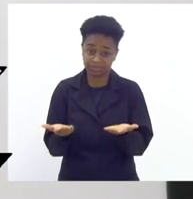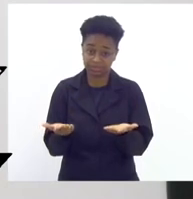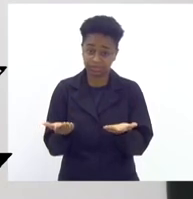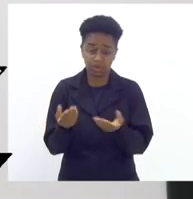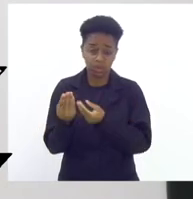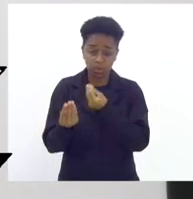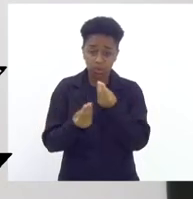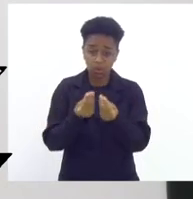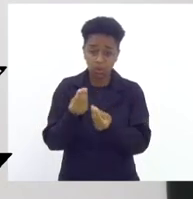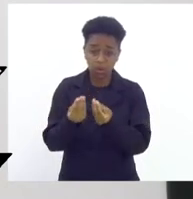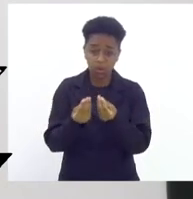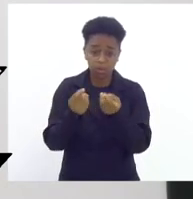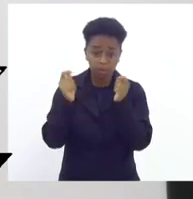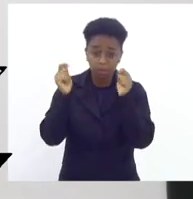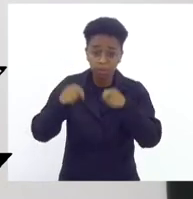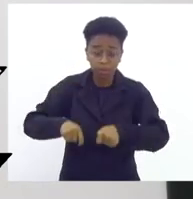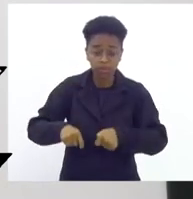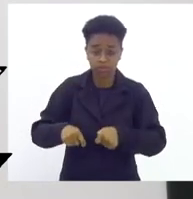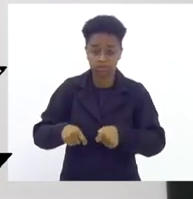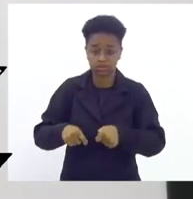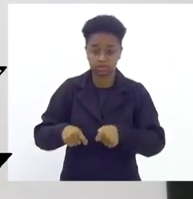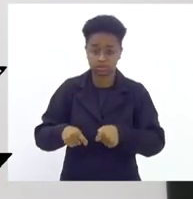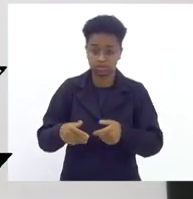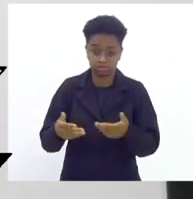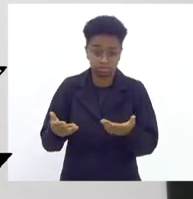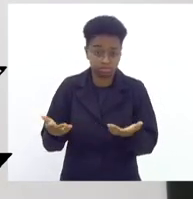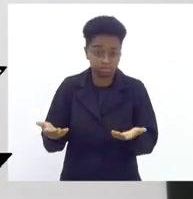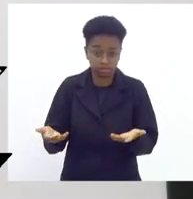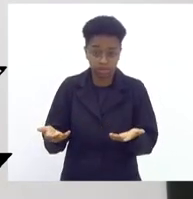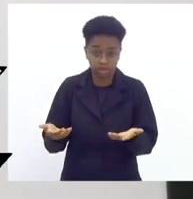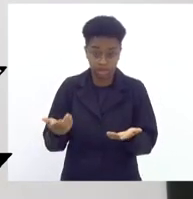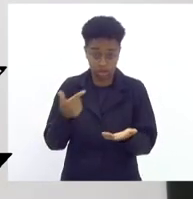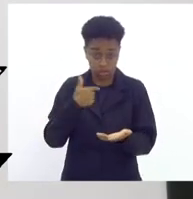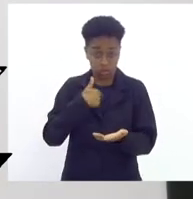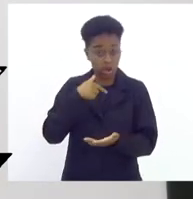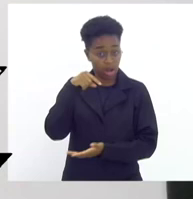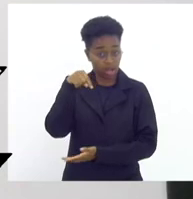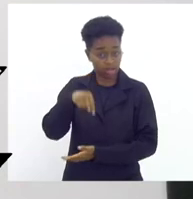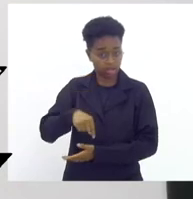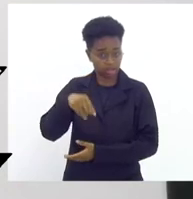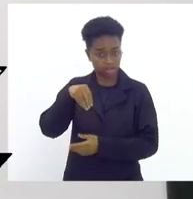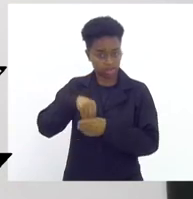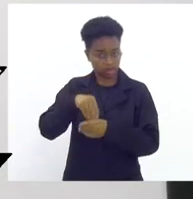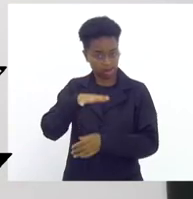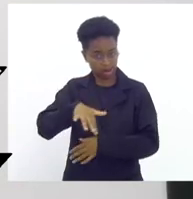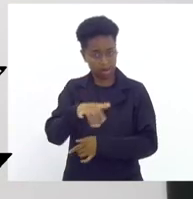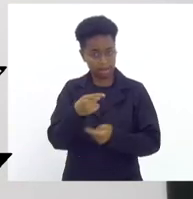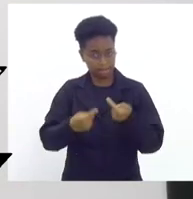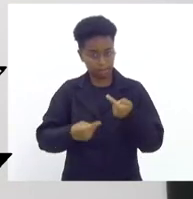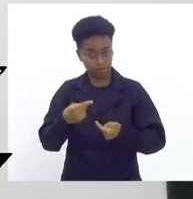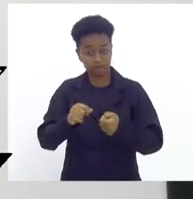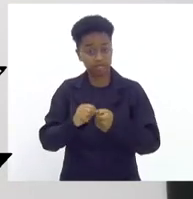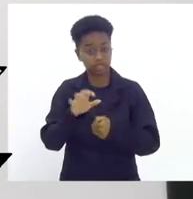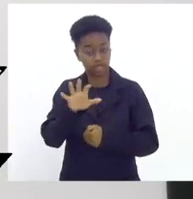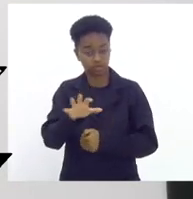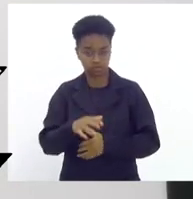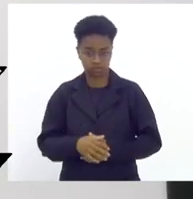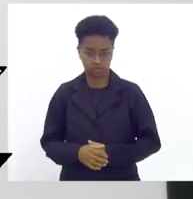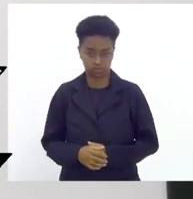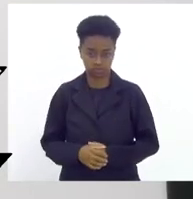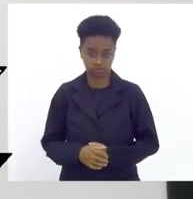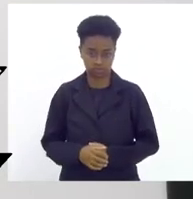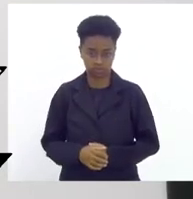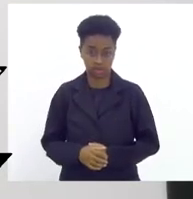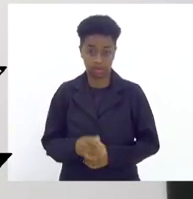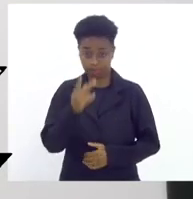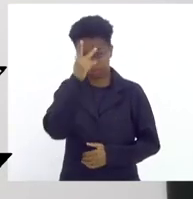possibilidade ai depois dele aqui dentro da política ele